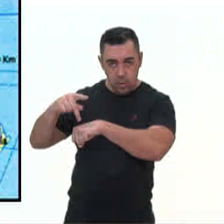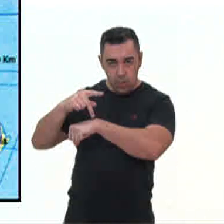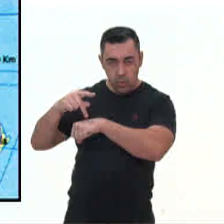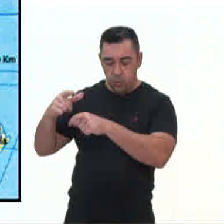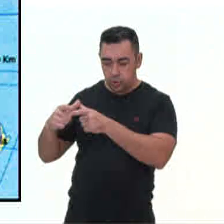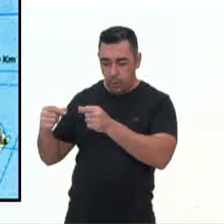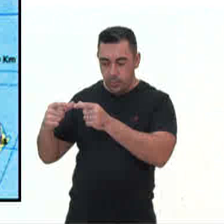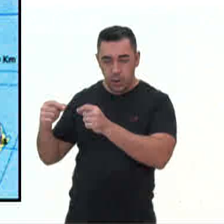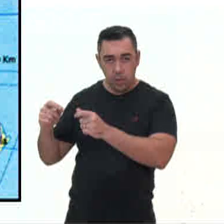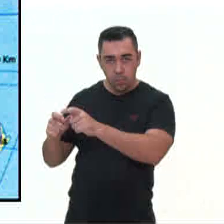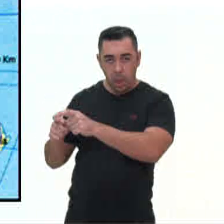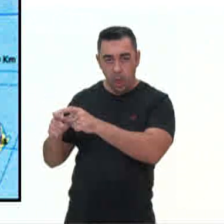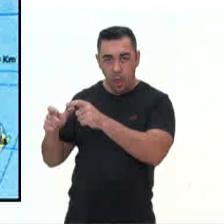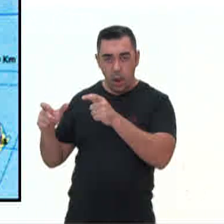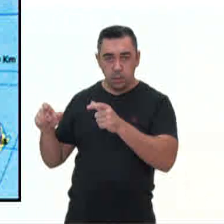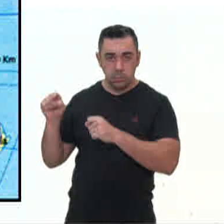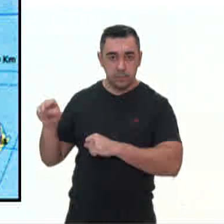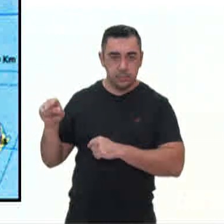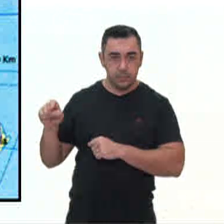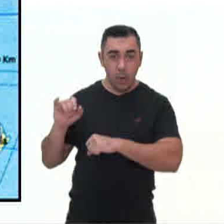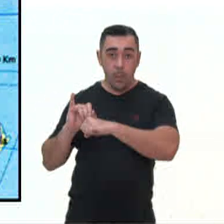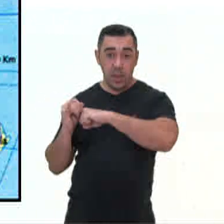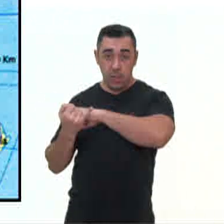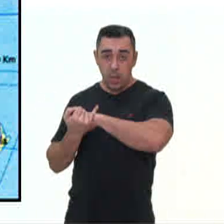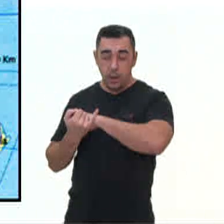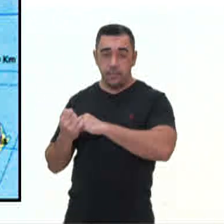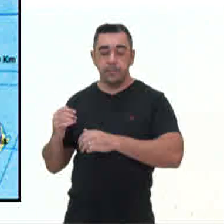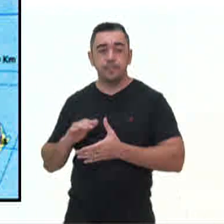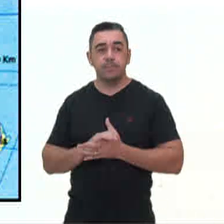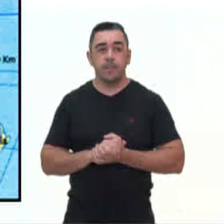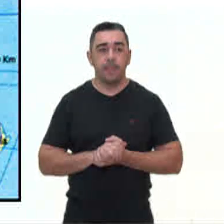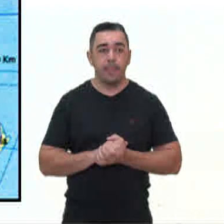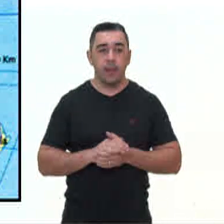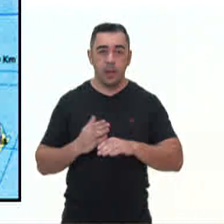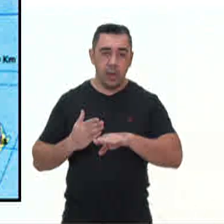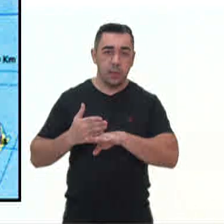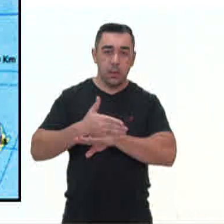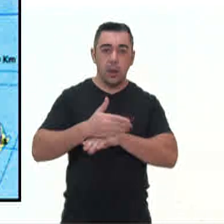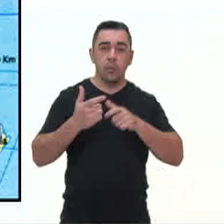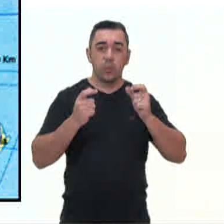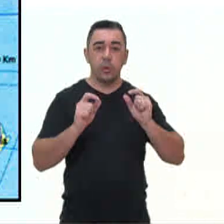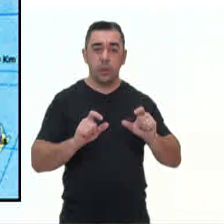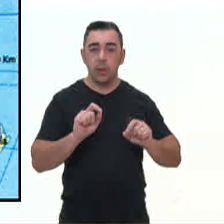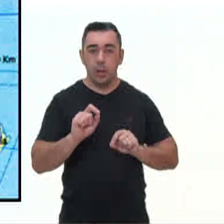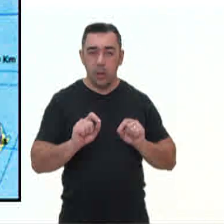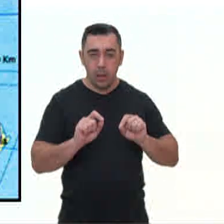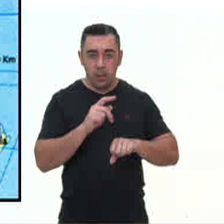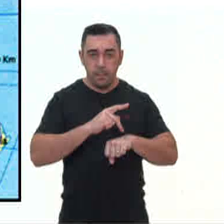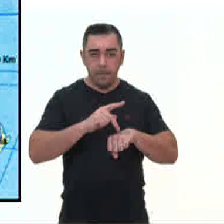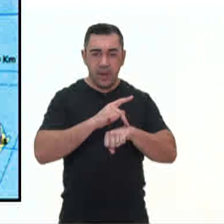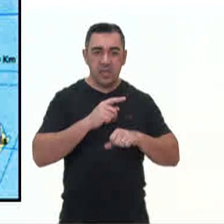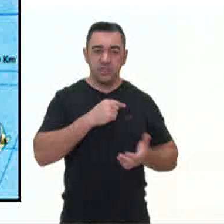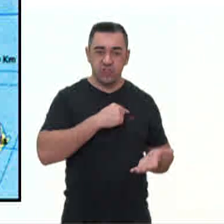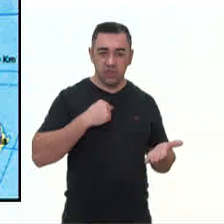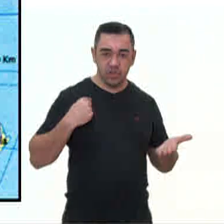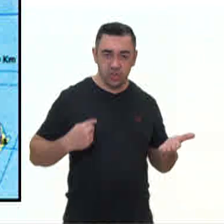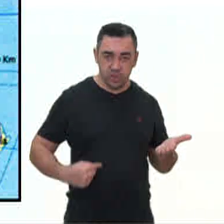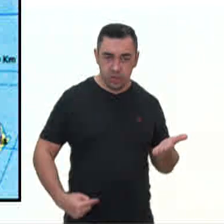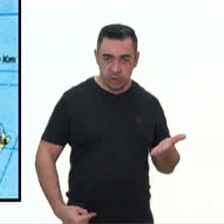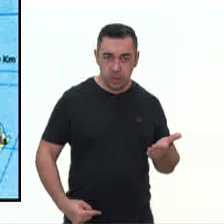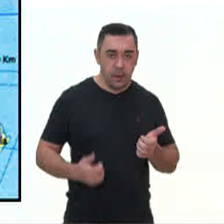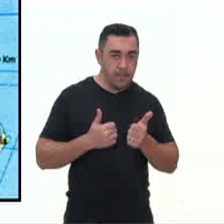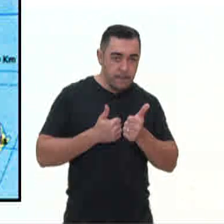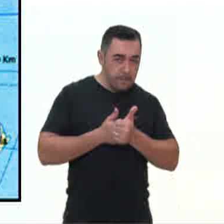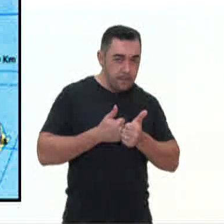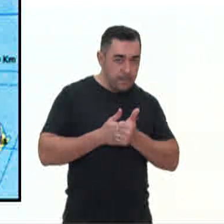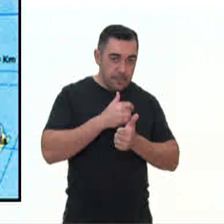pequena, um grande número de habitantes por quilômetro quadrado. Entramos na China, que está próximo ao mar, né, na China litorânea. Veja